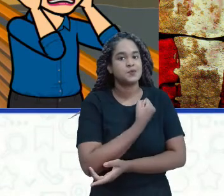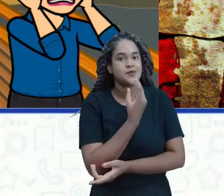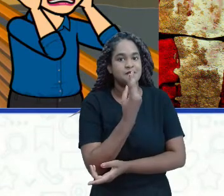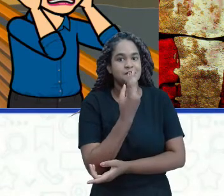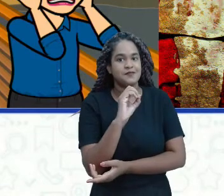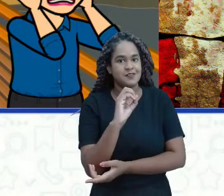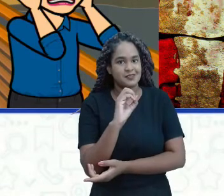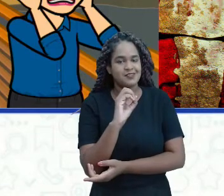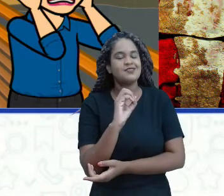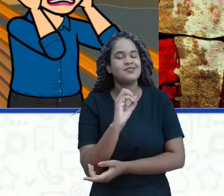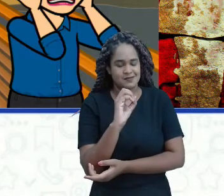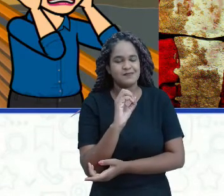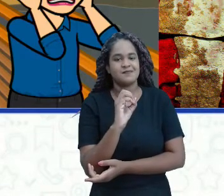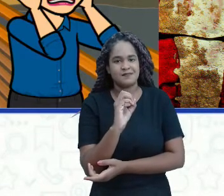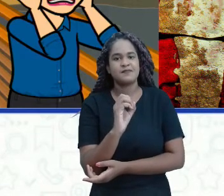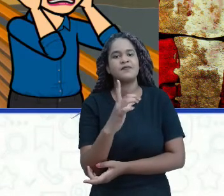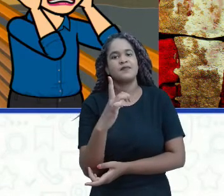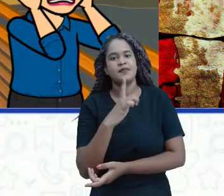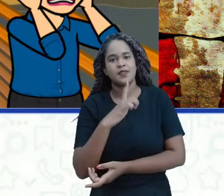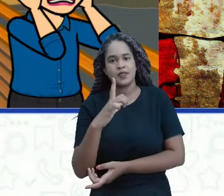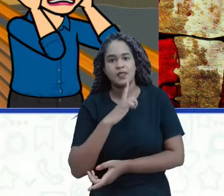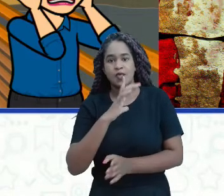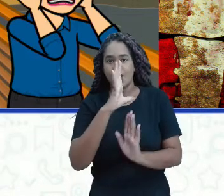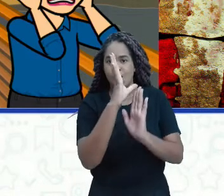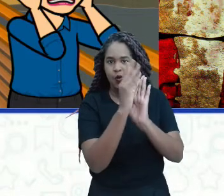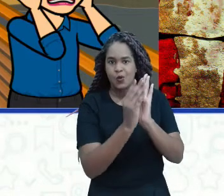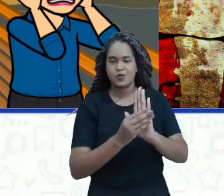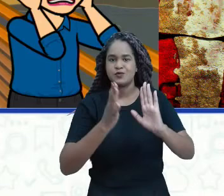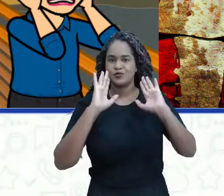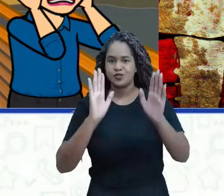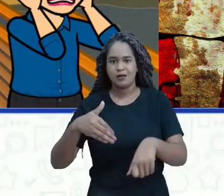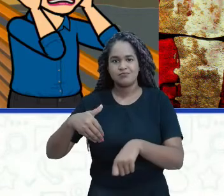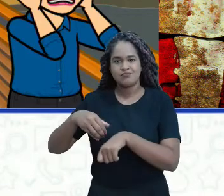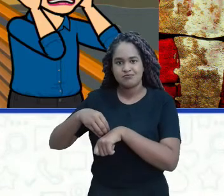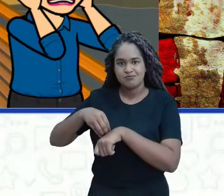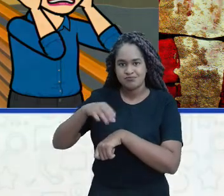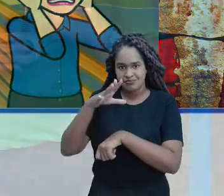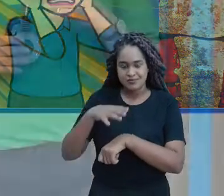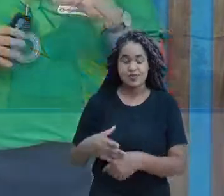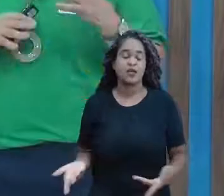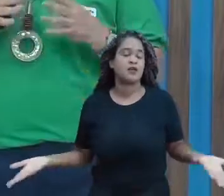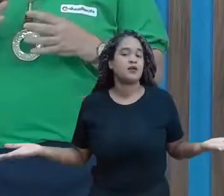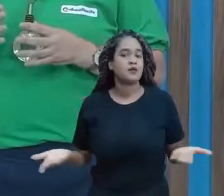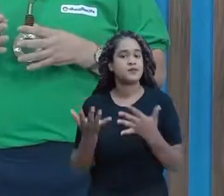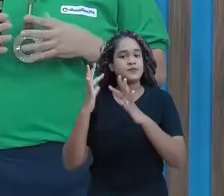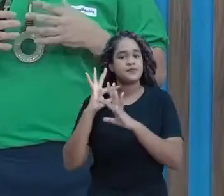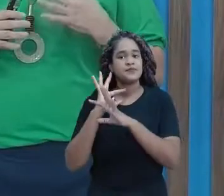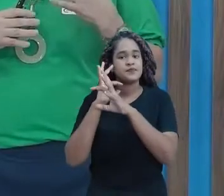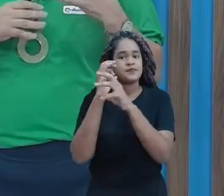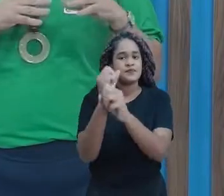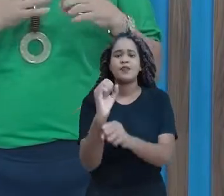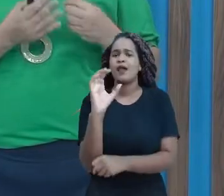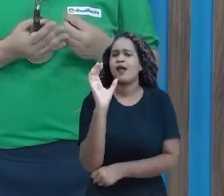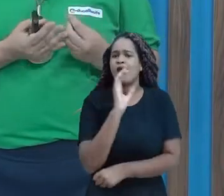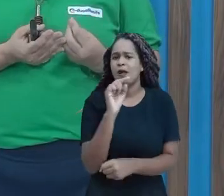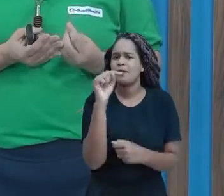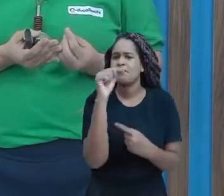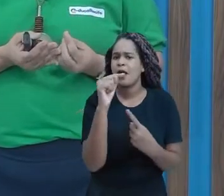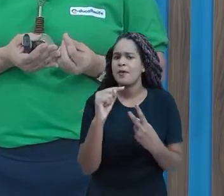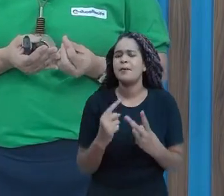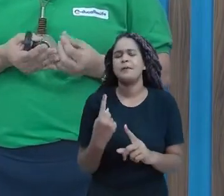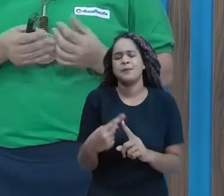a trilha 20, a gente tem esse conteúdo que já foi dado. Eu vou fazer uma revisão rápida em alguns pontos, porque é importante para a